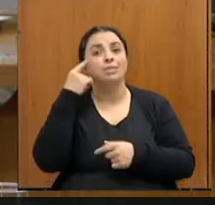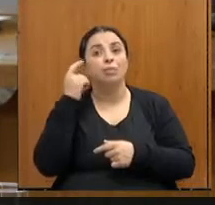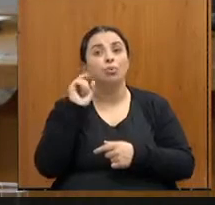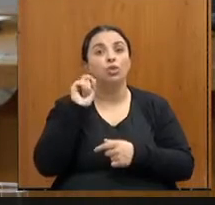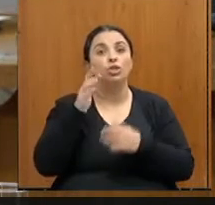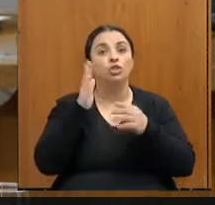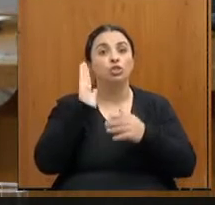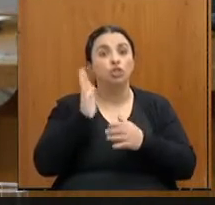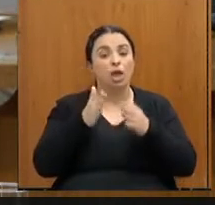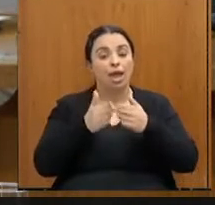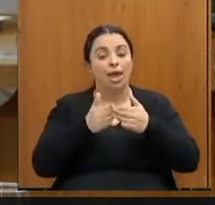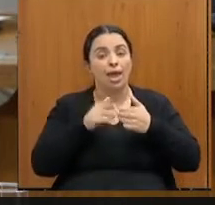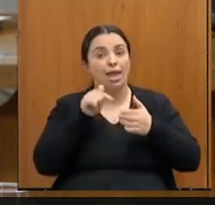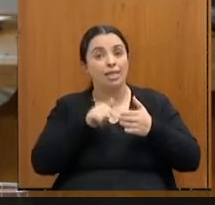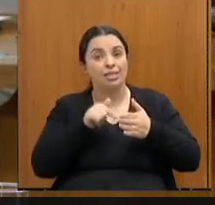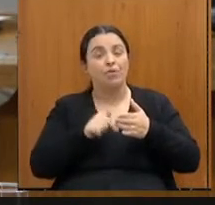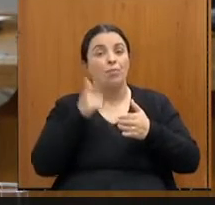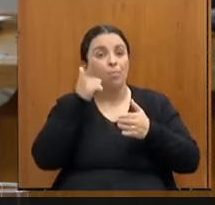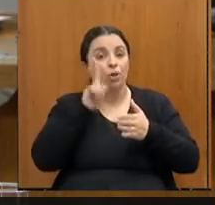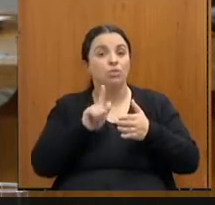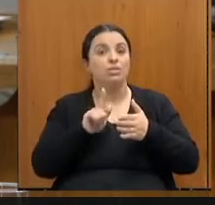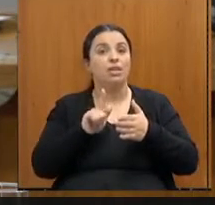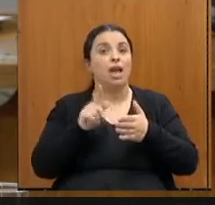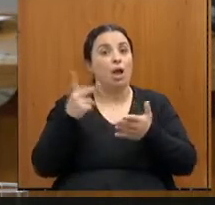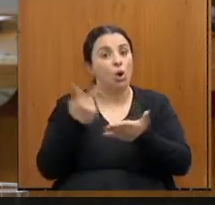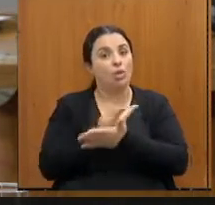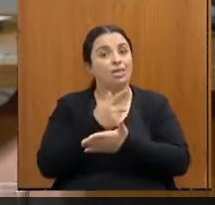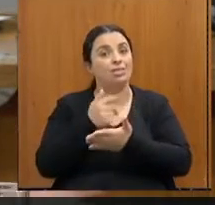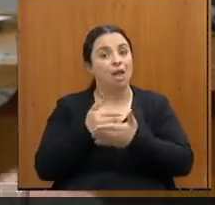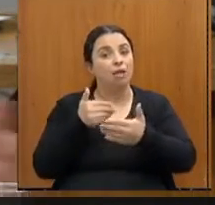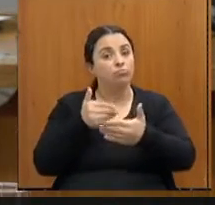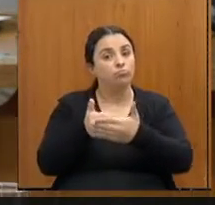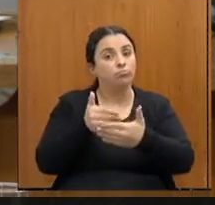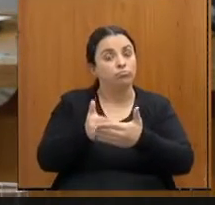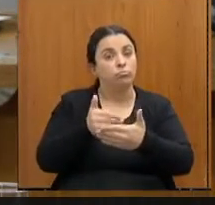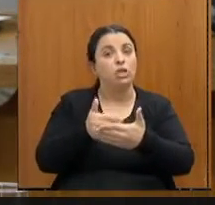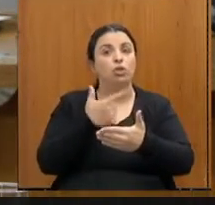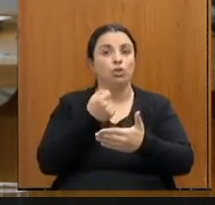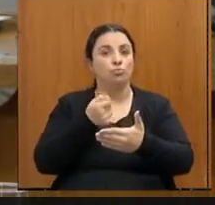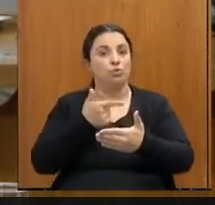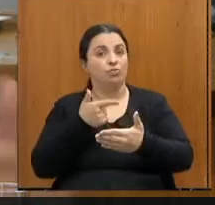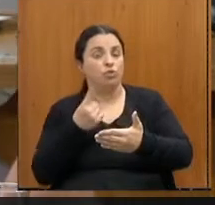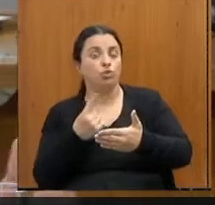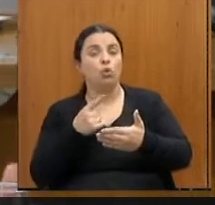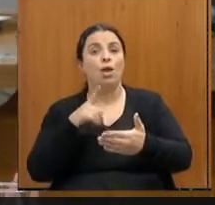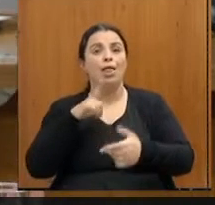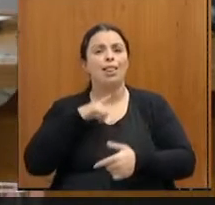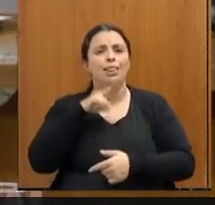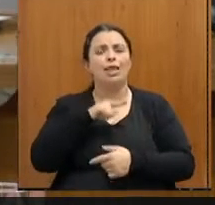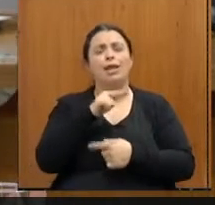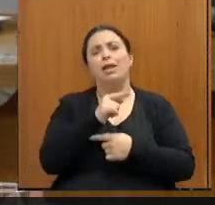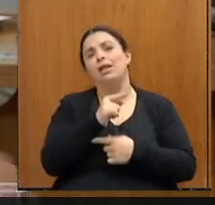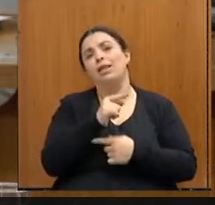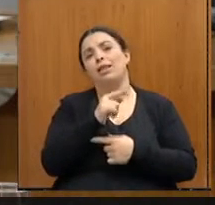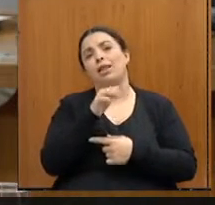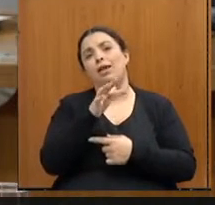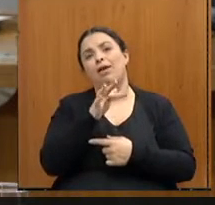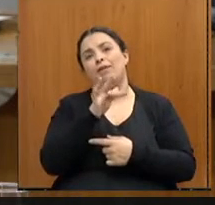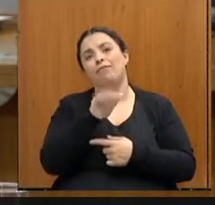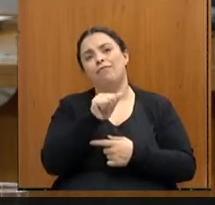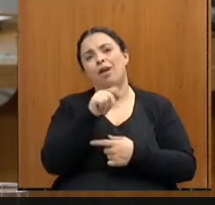para execução ainda este ano nós temos aí uma média na fapemig de trinta por cento e por outras instituições